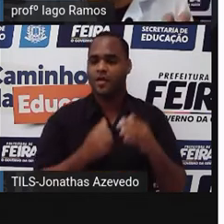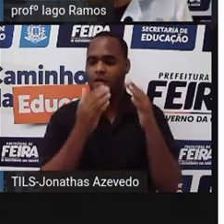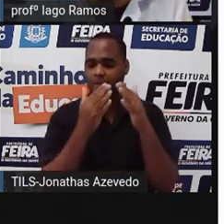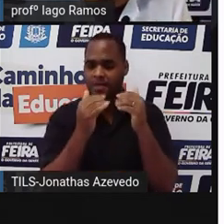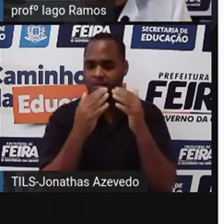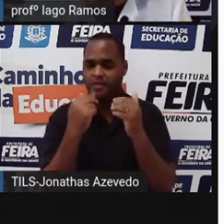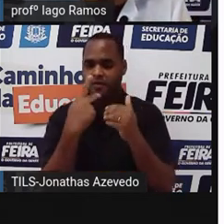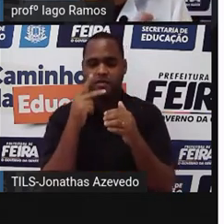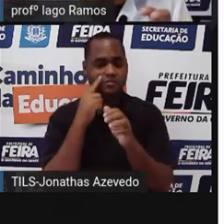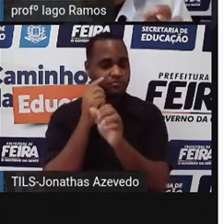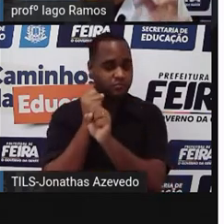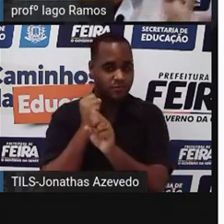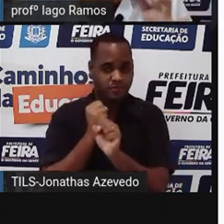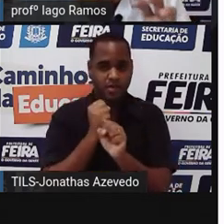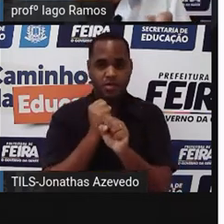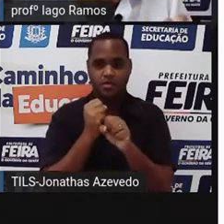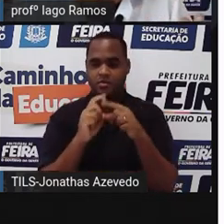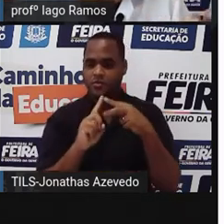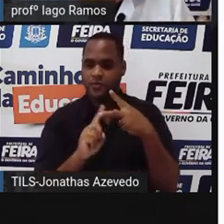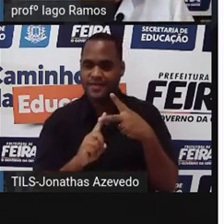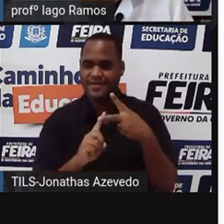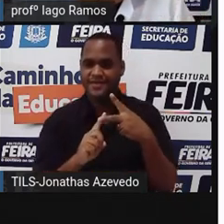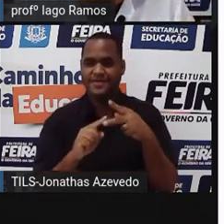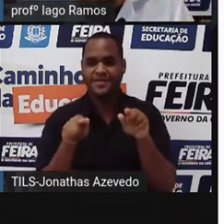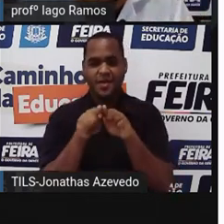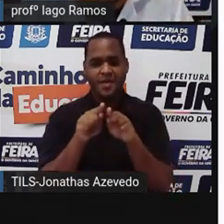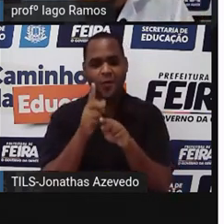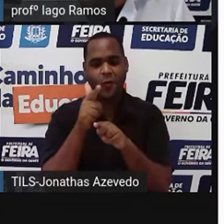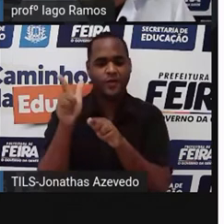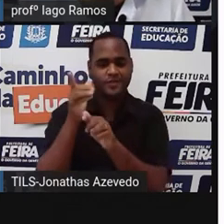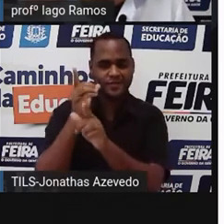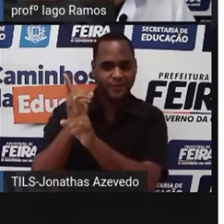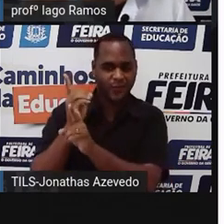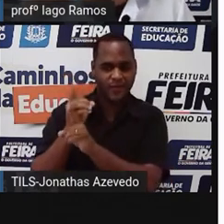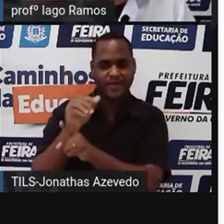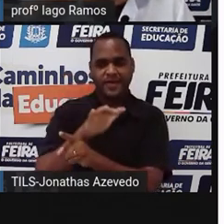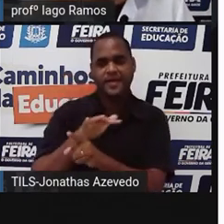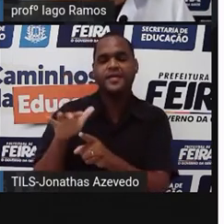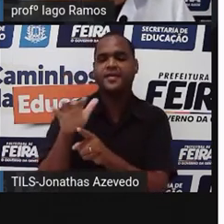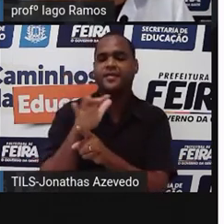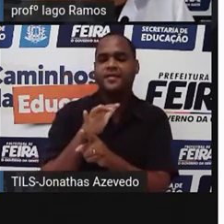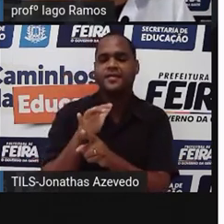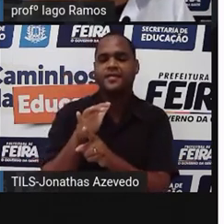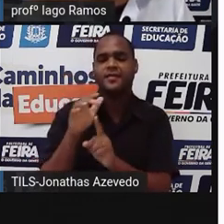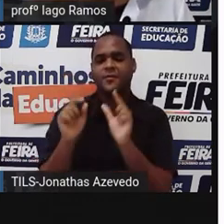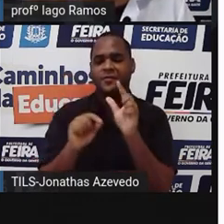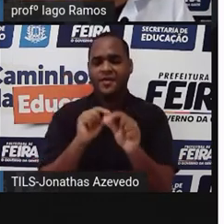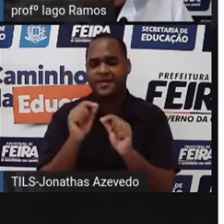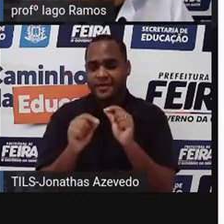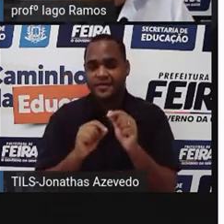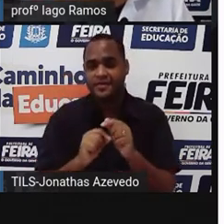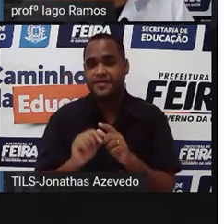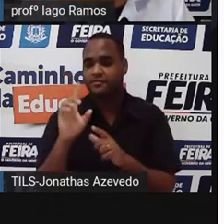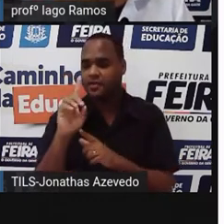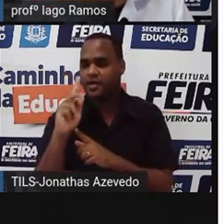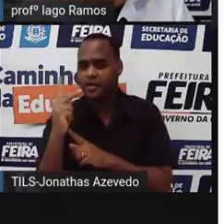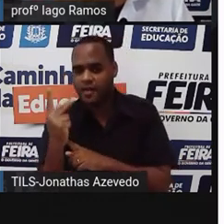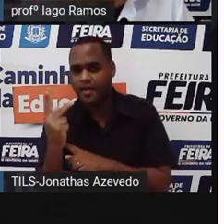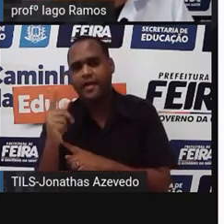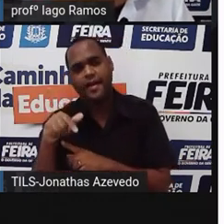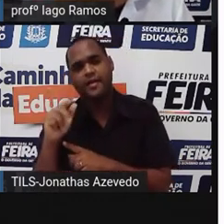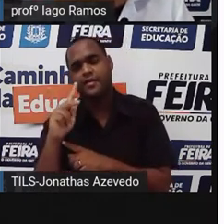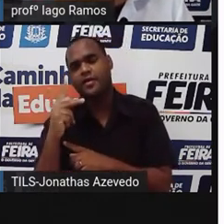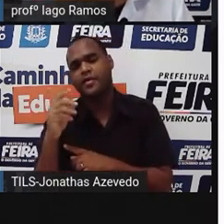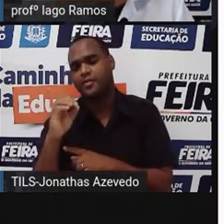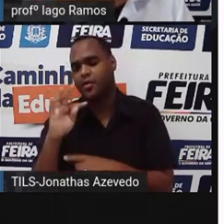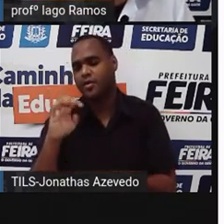somar dois e encontra a área do outro? Então, vem aqui, ó. Esse lado DH, que é a hipotenusa,